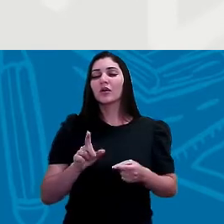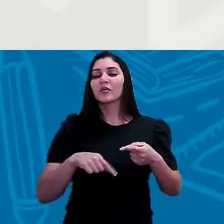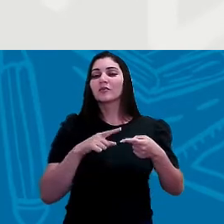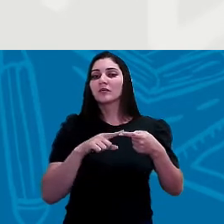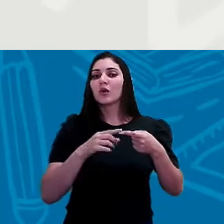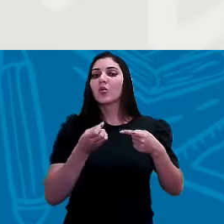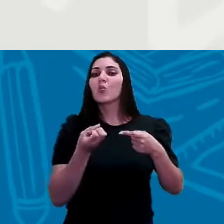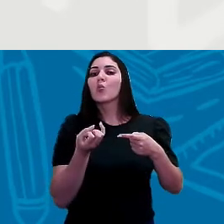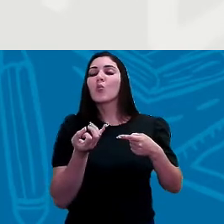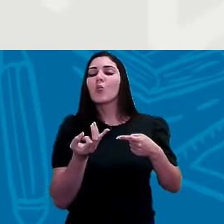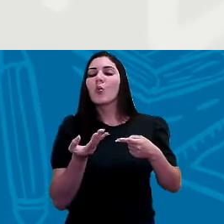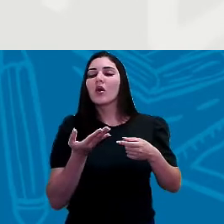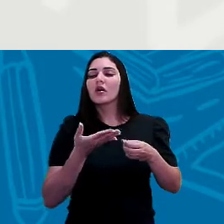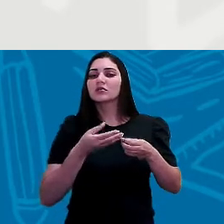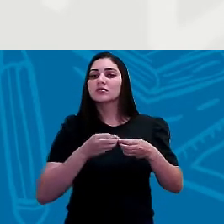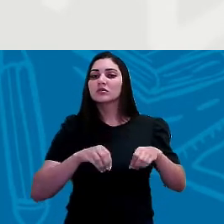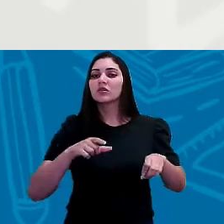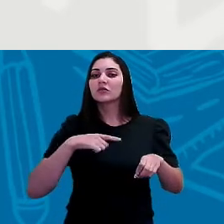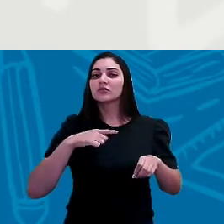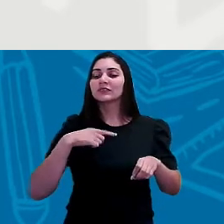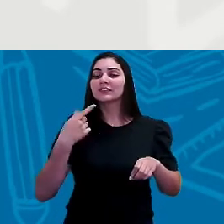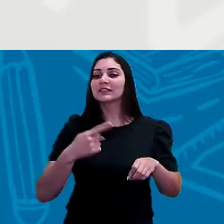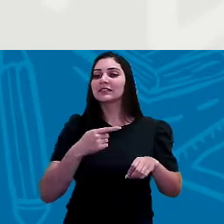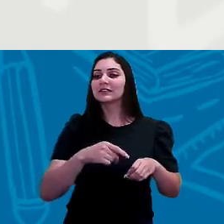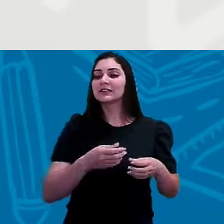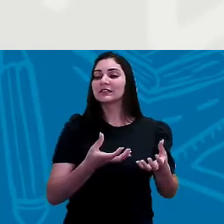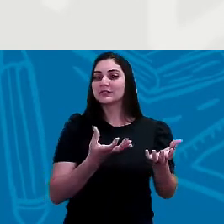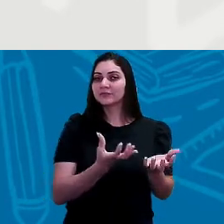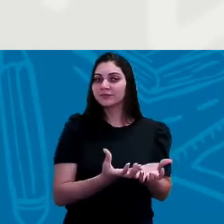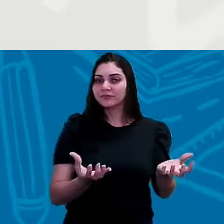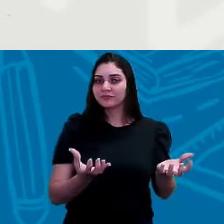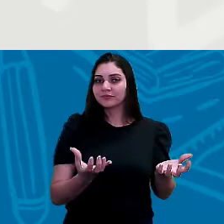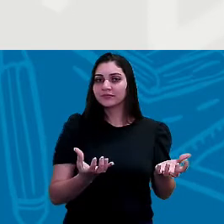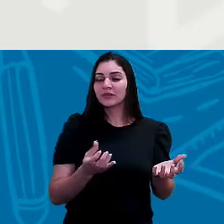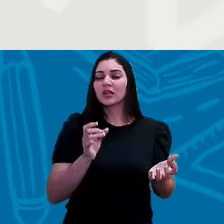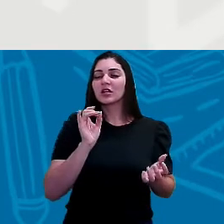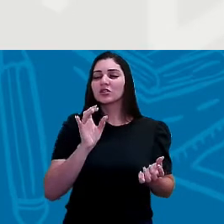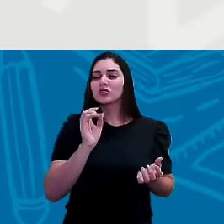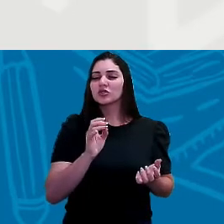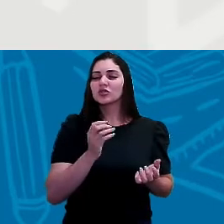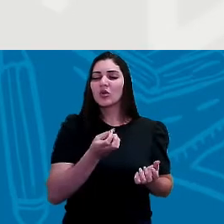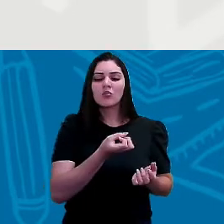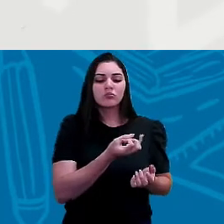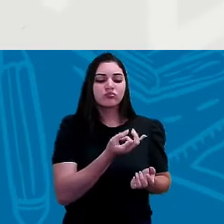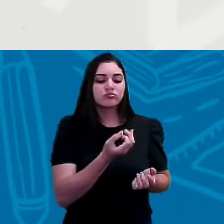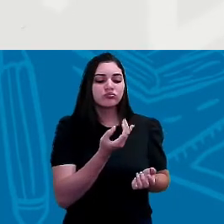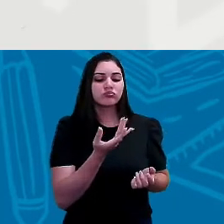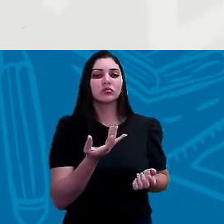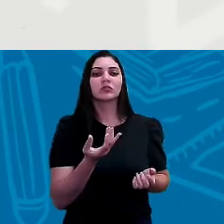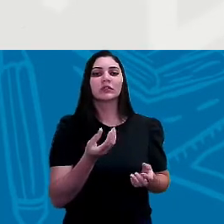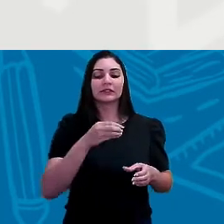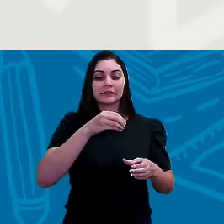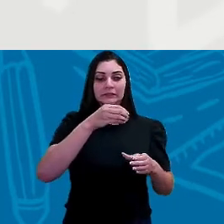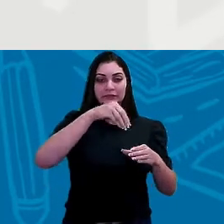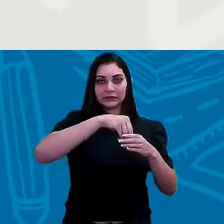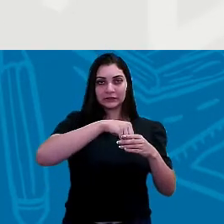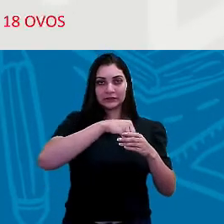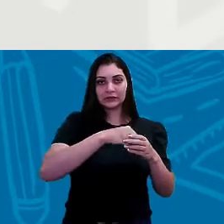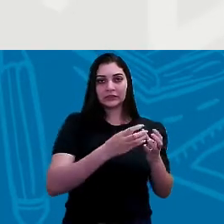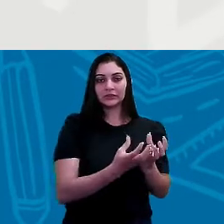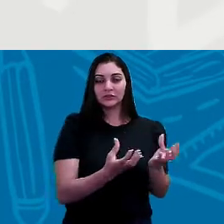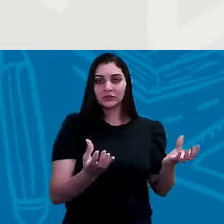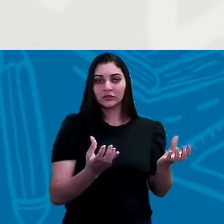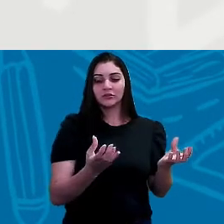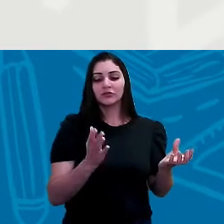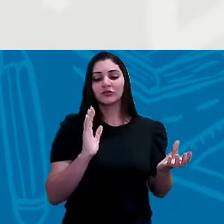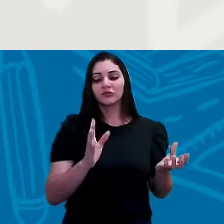nessa caixa? Essa é fácil, é só vocês saírem contando aí quantos ovos tem dentro da caixa. Então, a gente